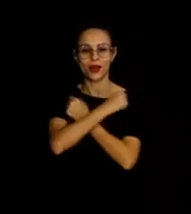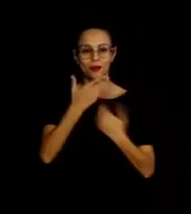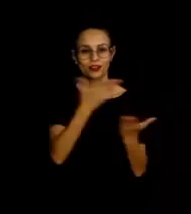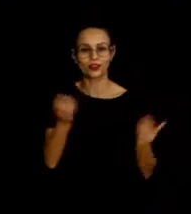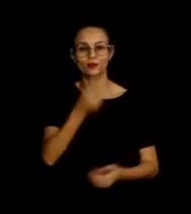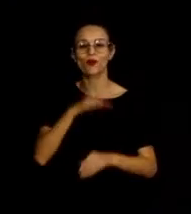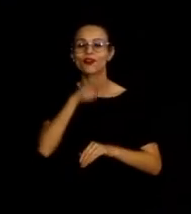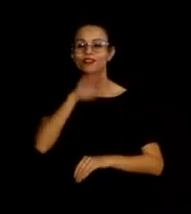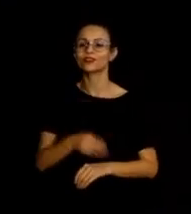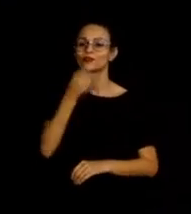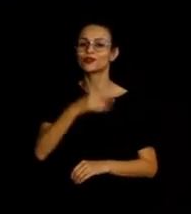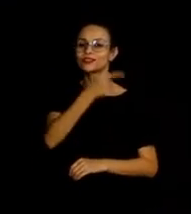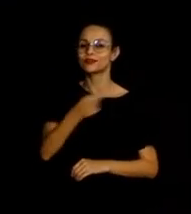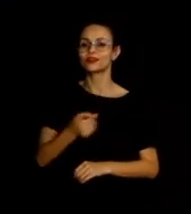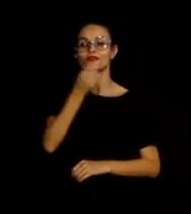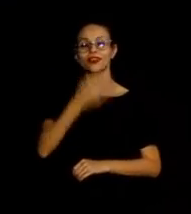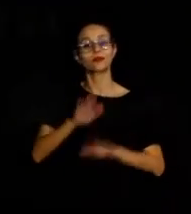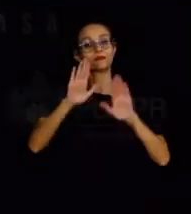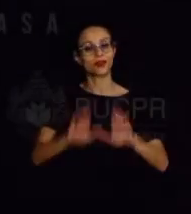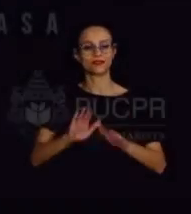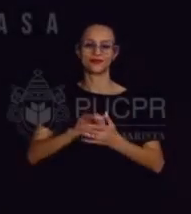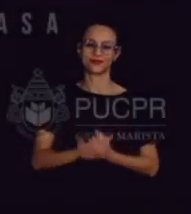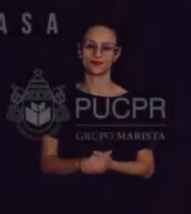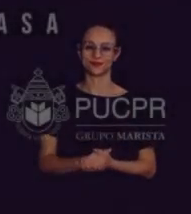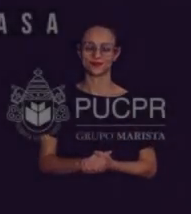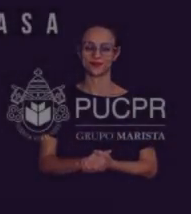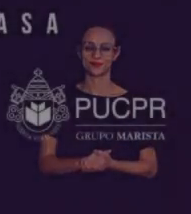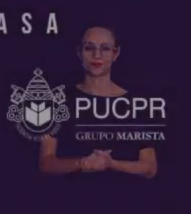abraço boa tarde boa semana e fiquem bem